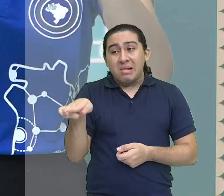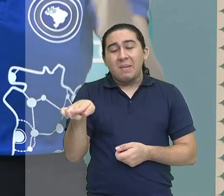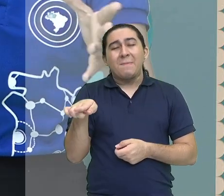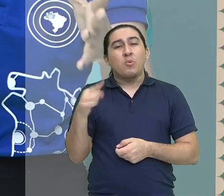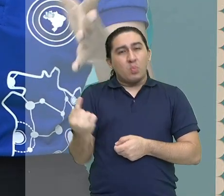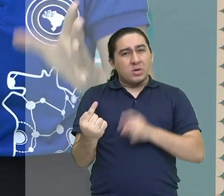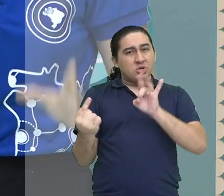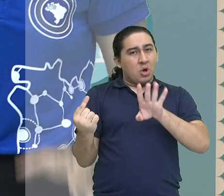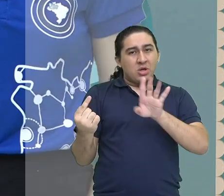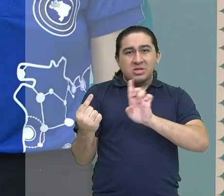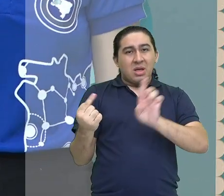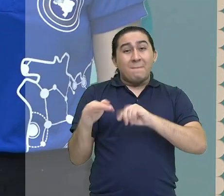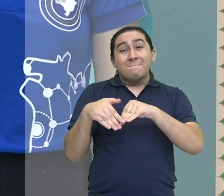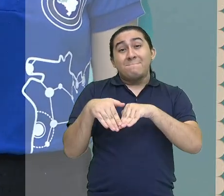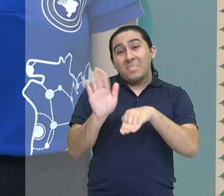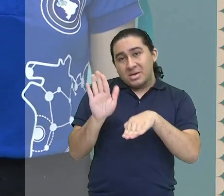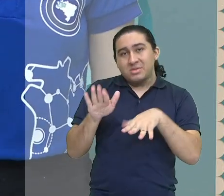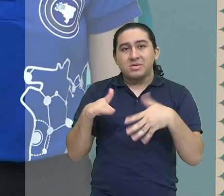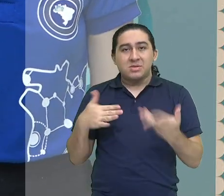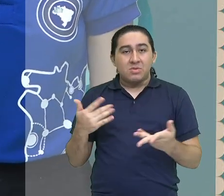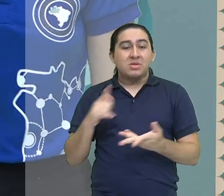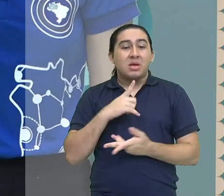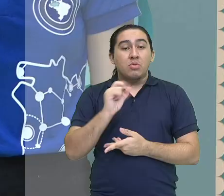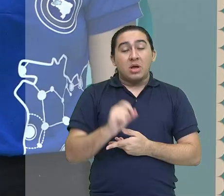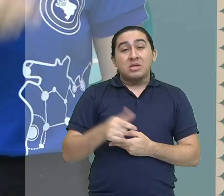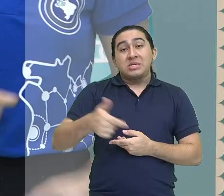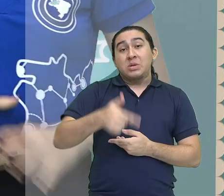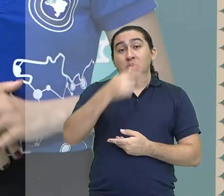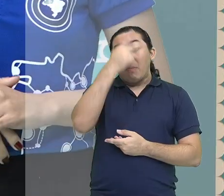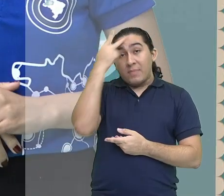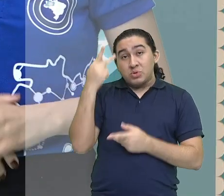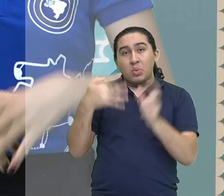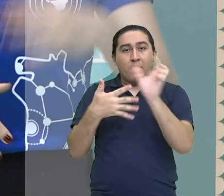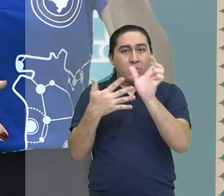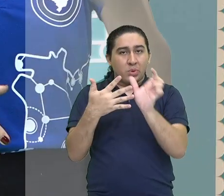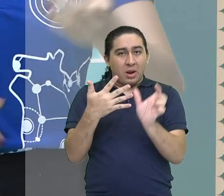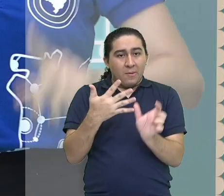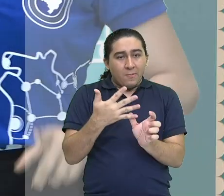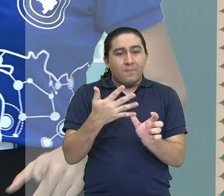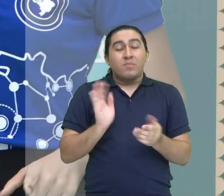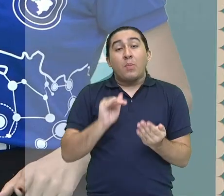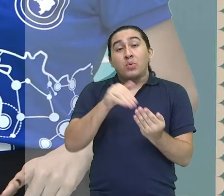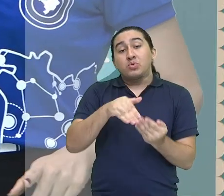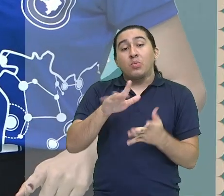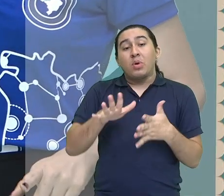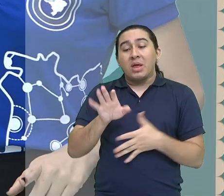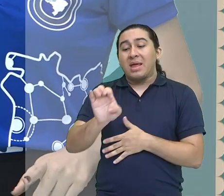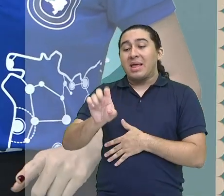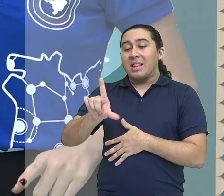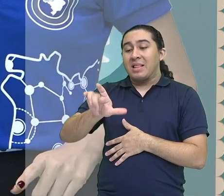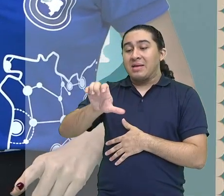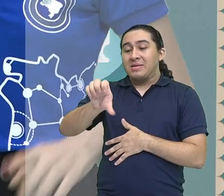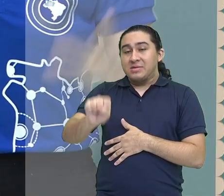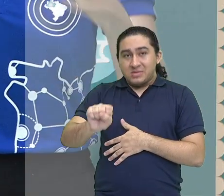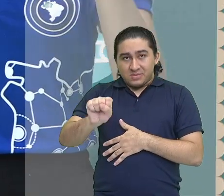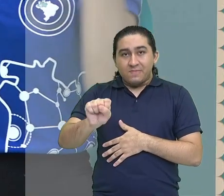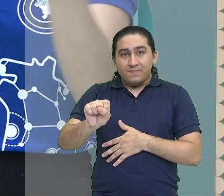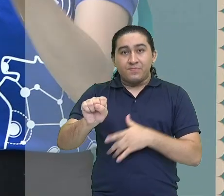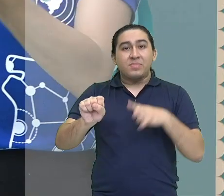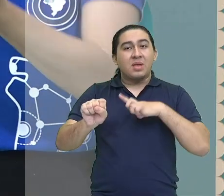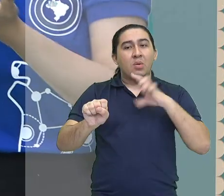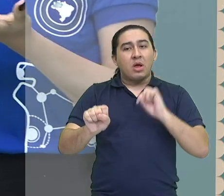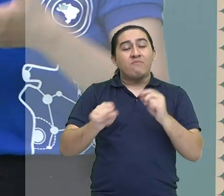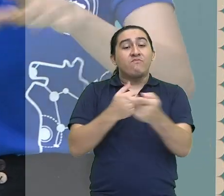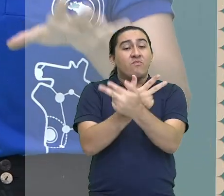uma, mais de uma. Então, nós vamos ter segunda pessoa do plural. E, por último, eles amaram. Nós temos